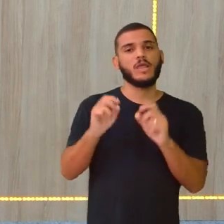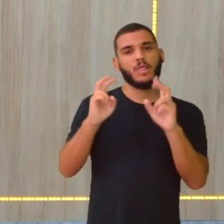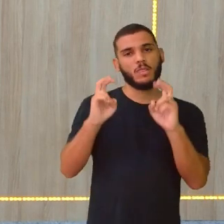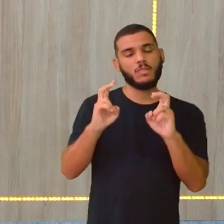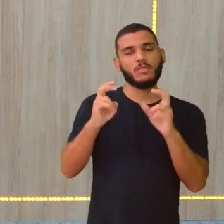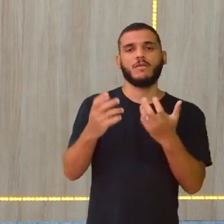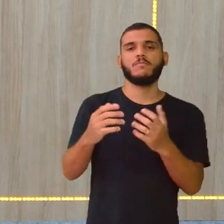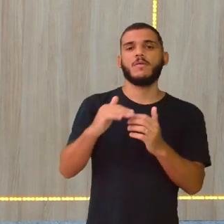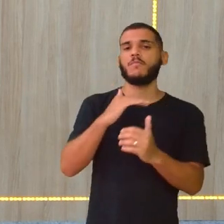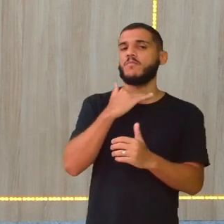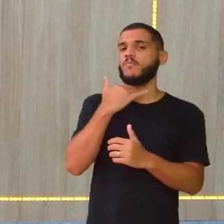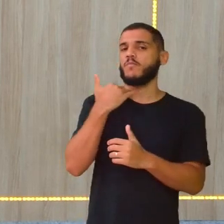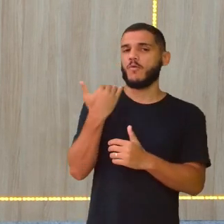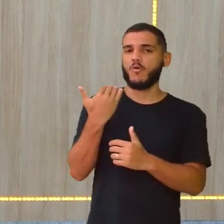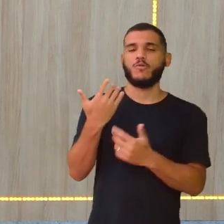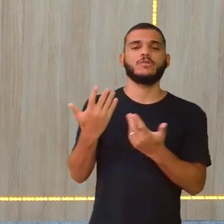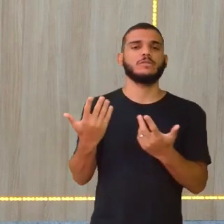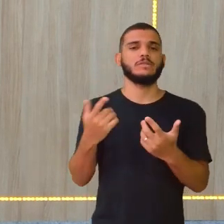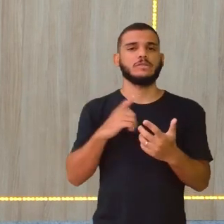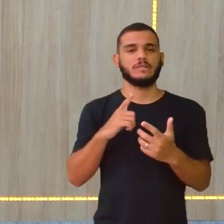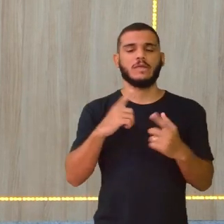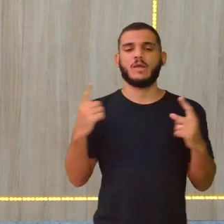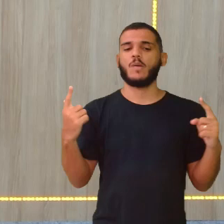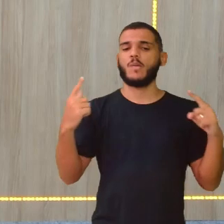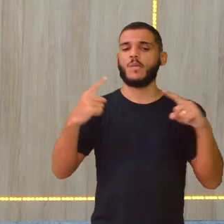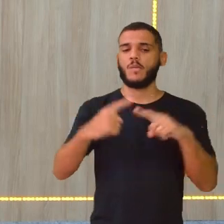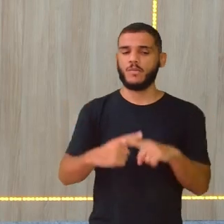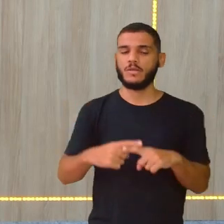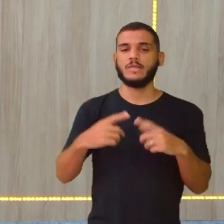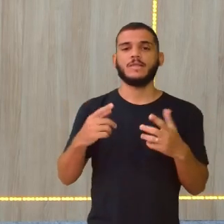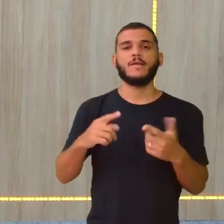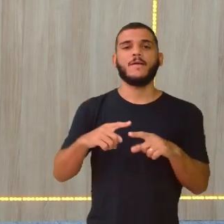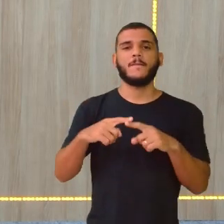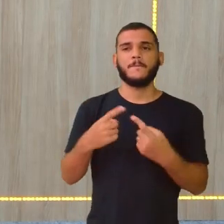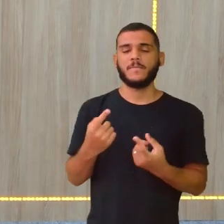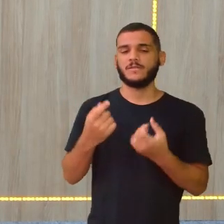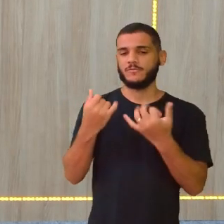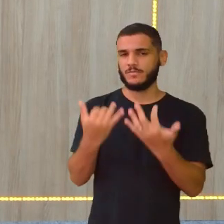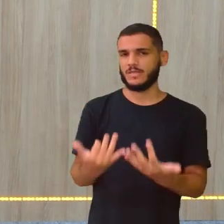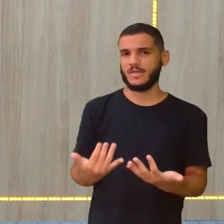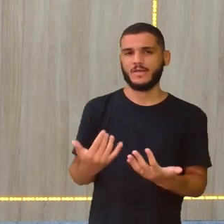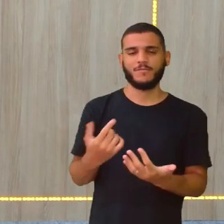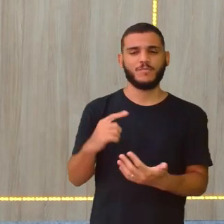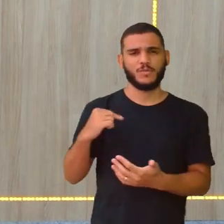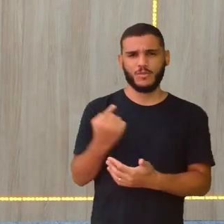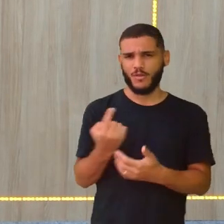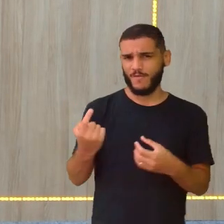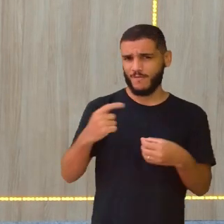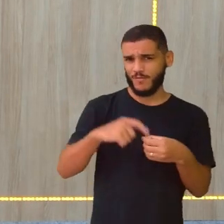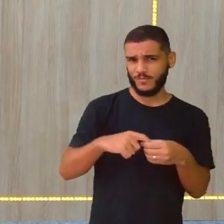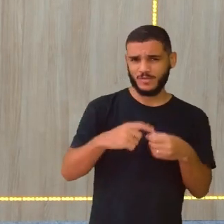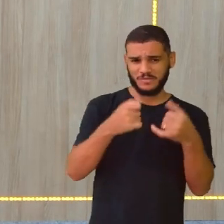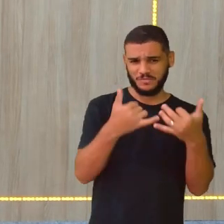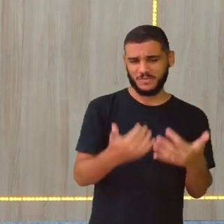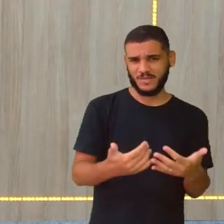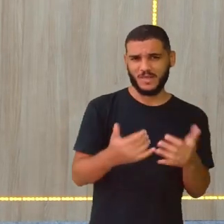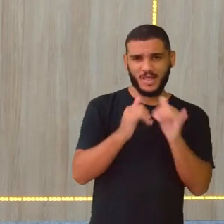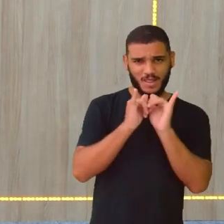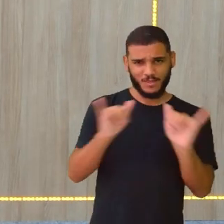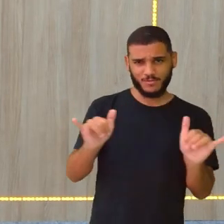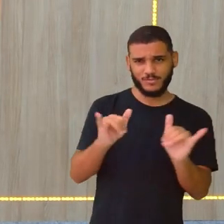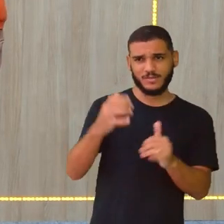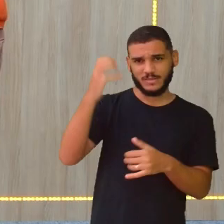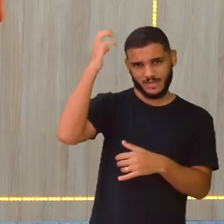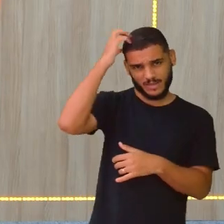A rivalidade. E aí eles disseram, nós não vamos voltar. e dá essa notícia para o rei